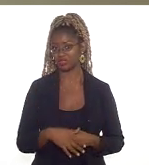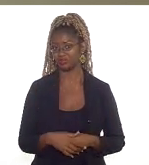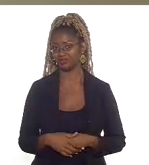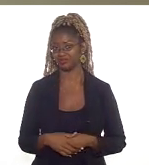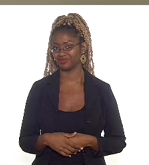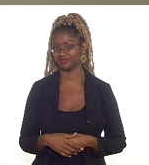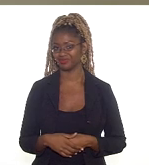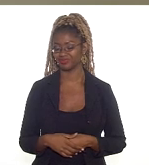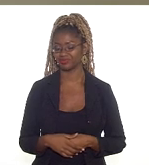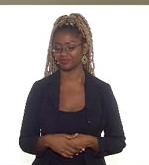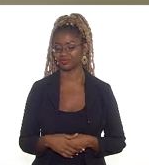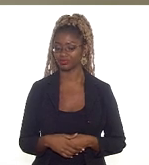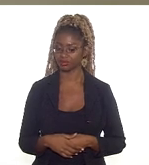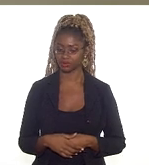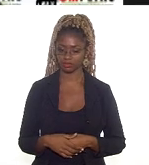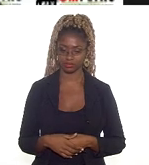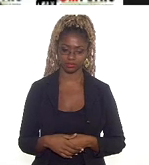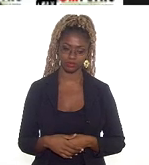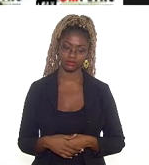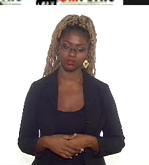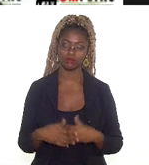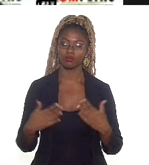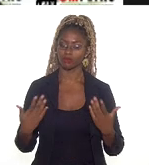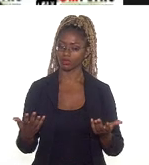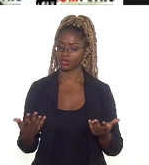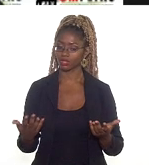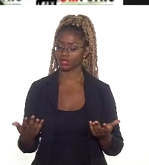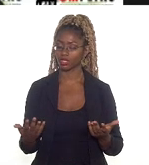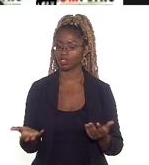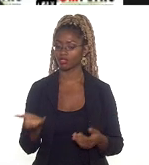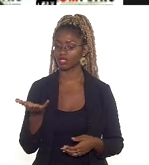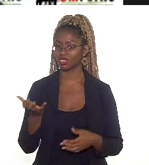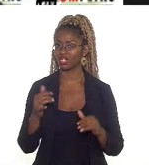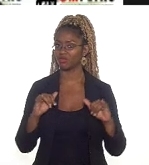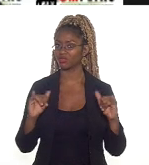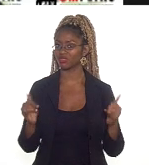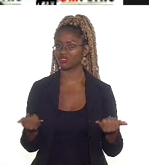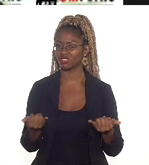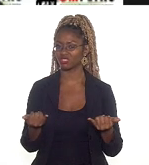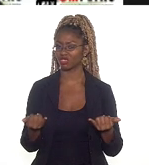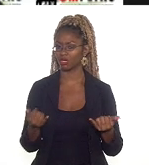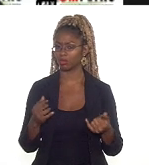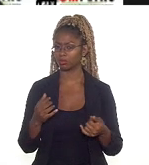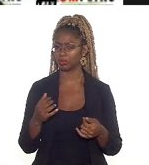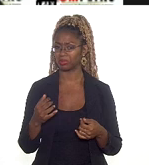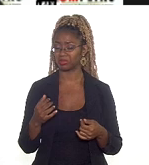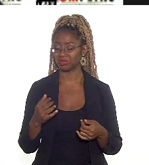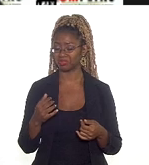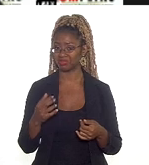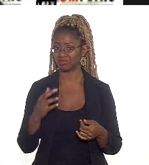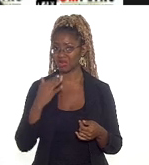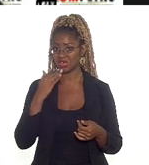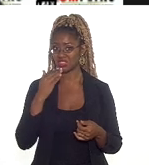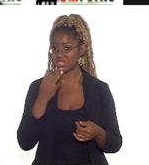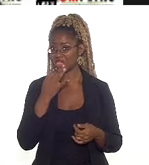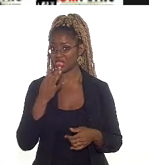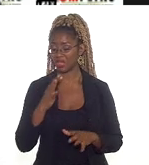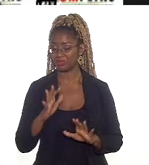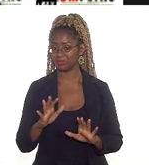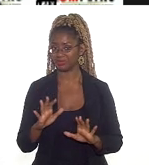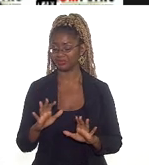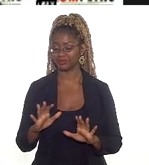anarquia que nós estamos vivendo. Aliás, eu queria aproveitar aqui, que eu esqueci, de pedir ao